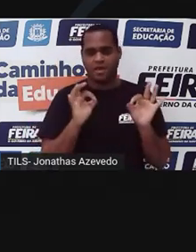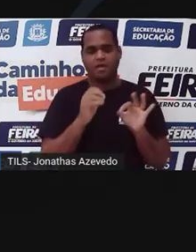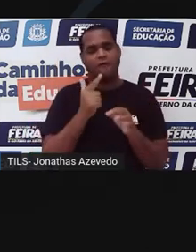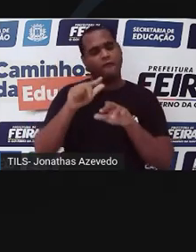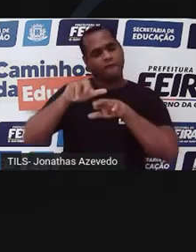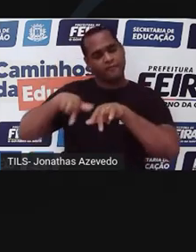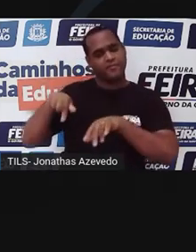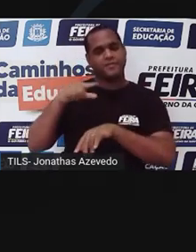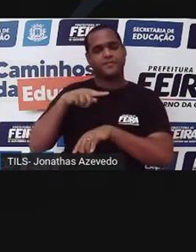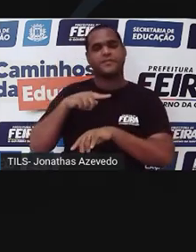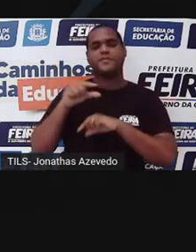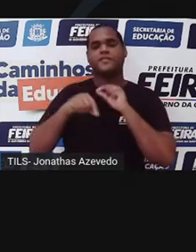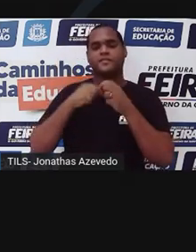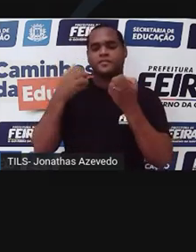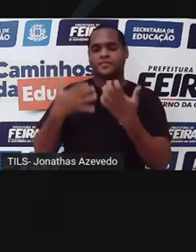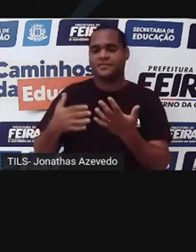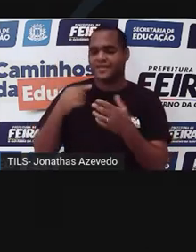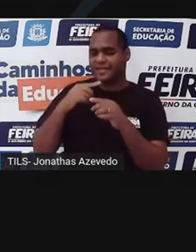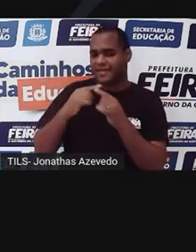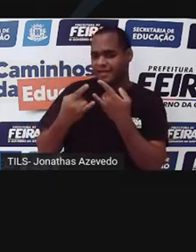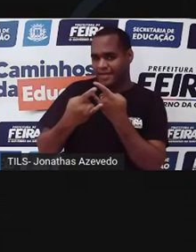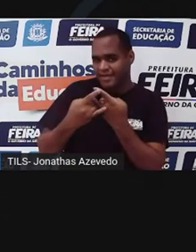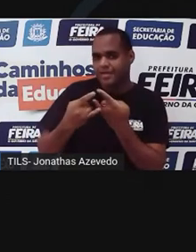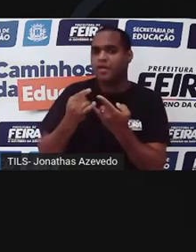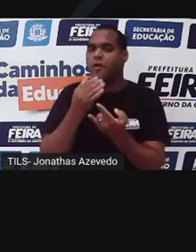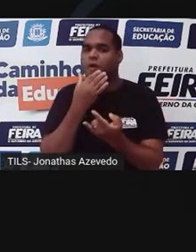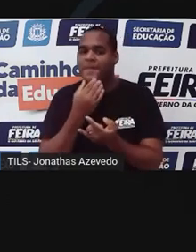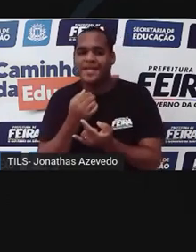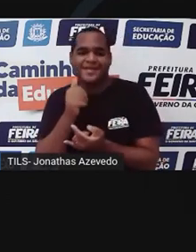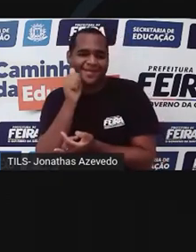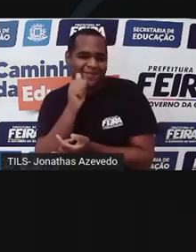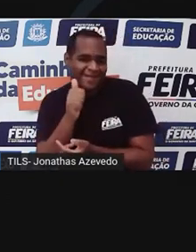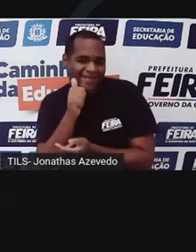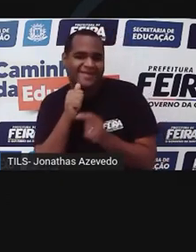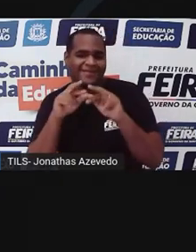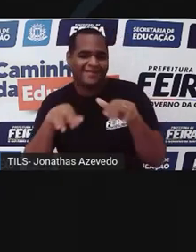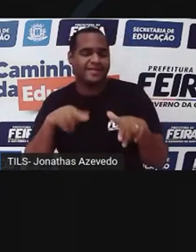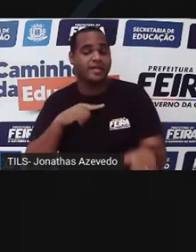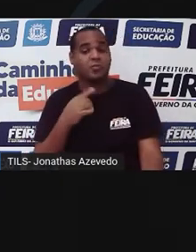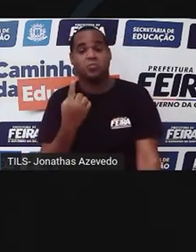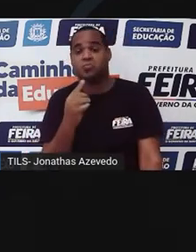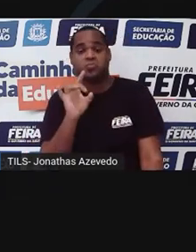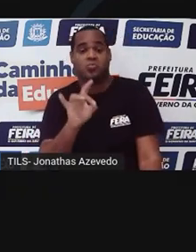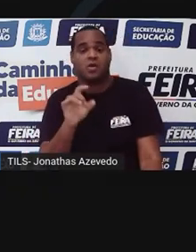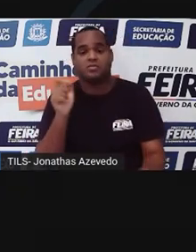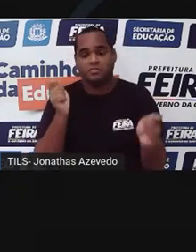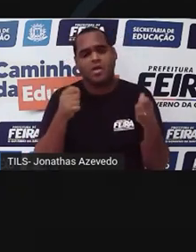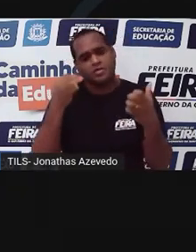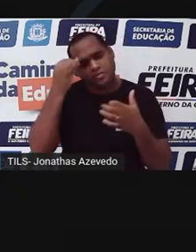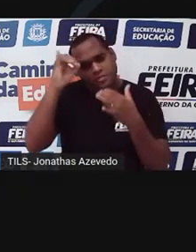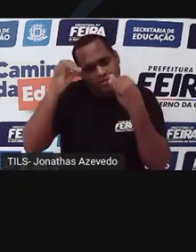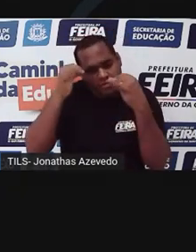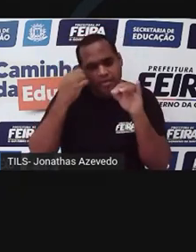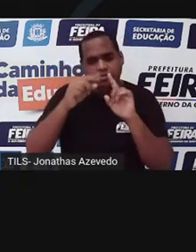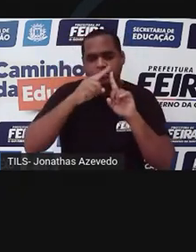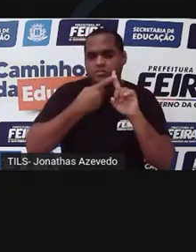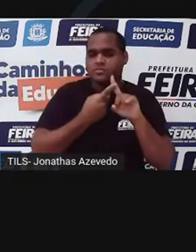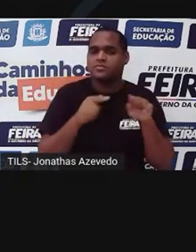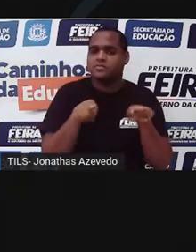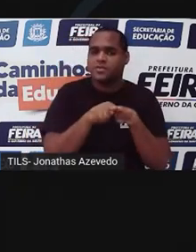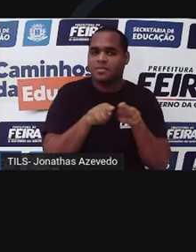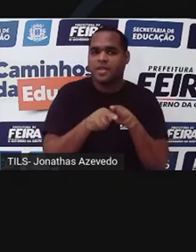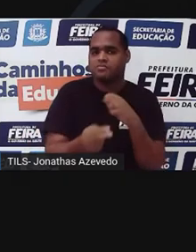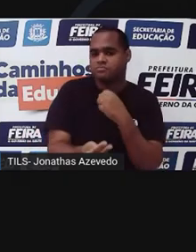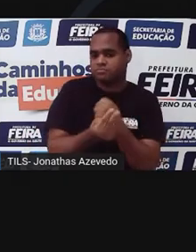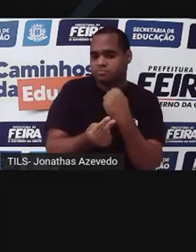todos esses contraceptivos as camisinhas masculina e feminina são os únicos métodos que além de evitar a gravidez também